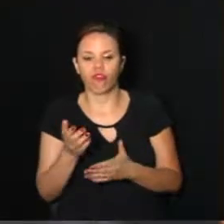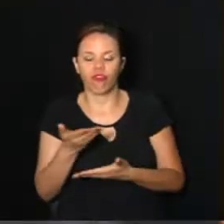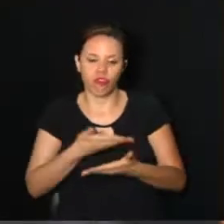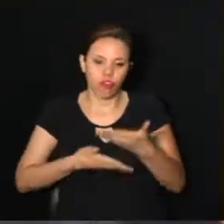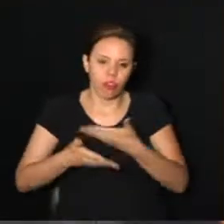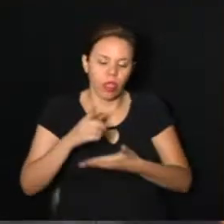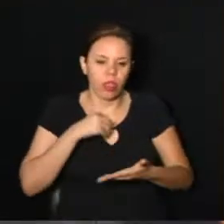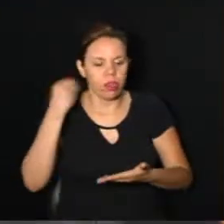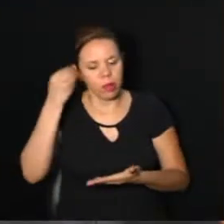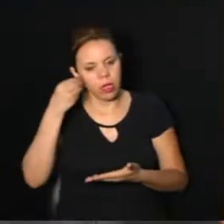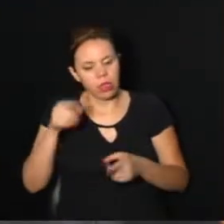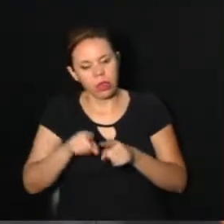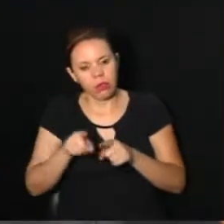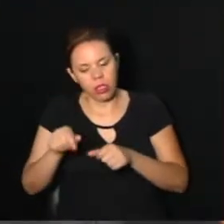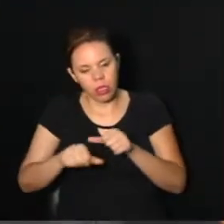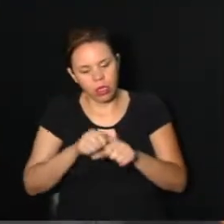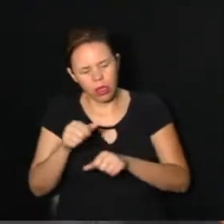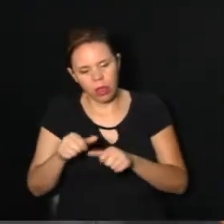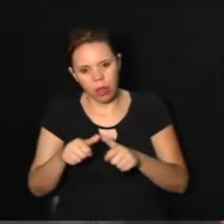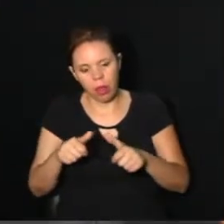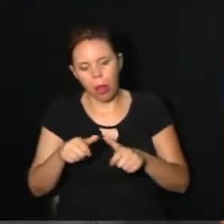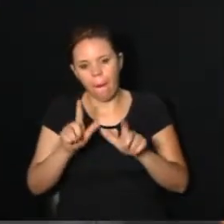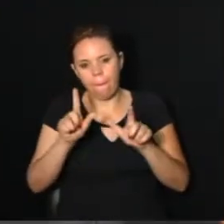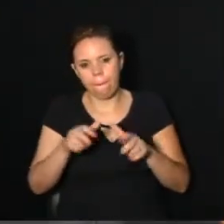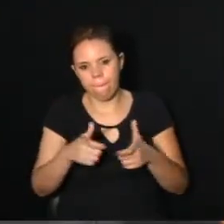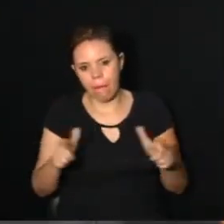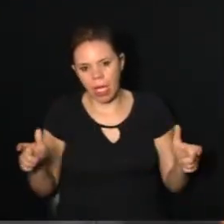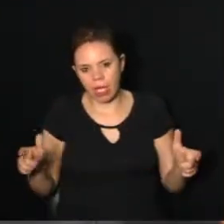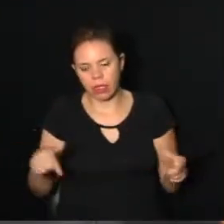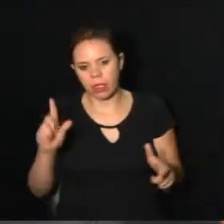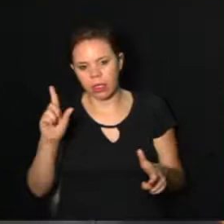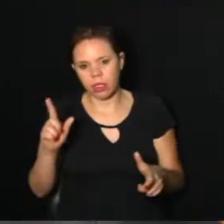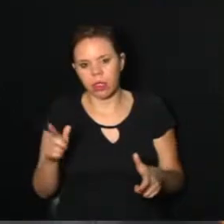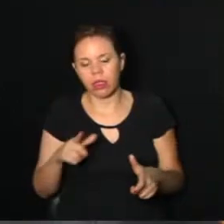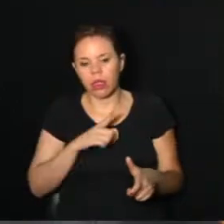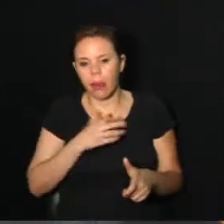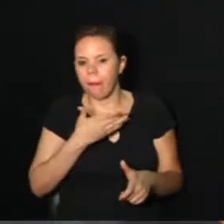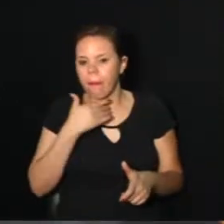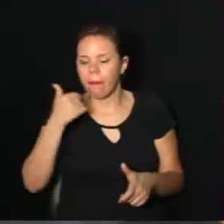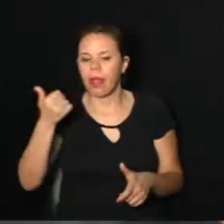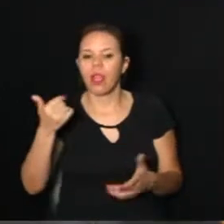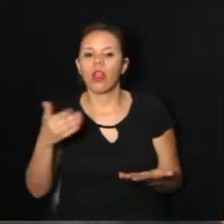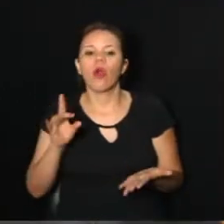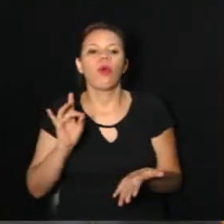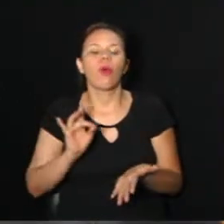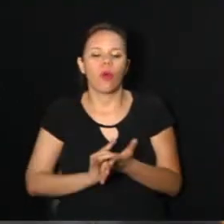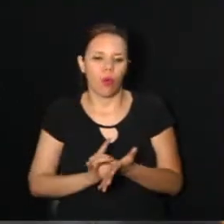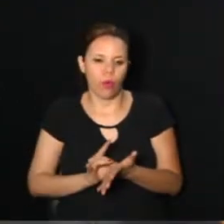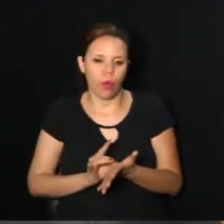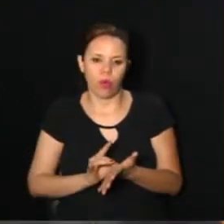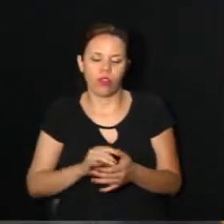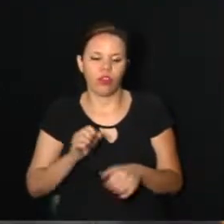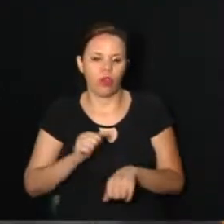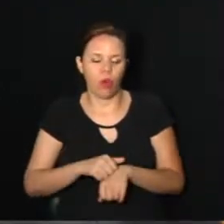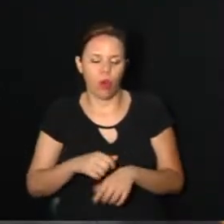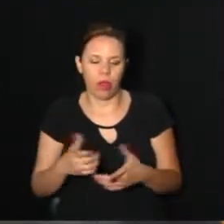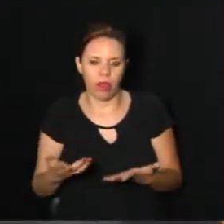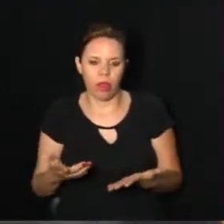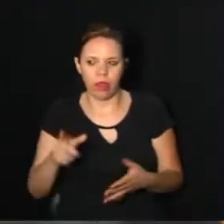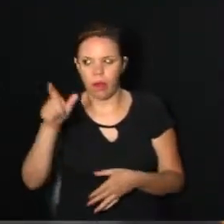vai realmente explodir mais e com certa consistência, obviamente, porque a